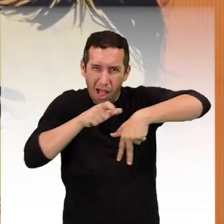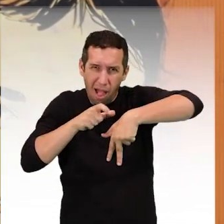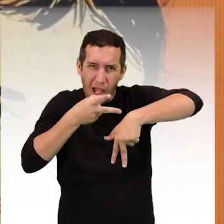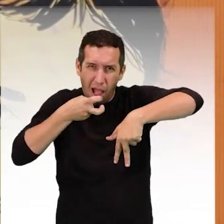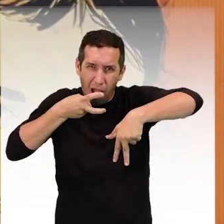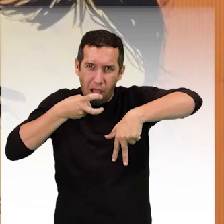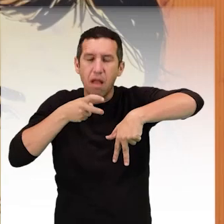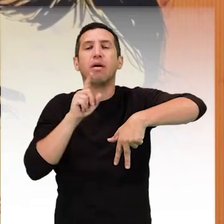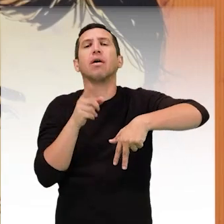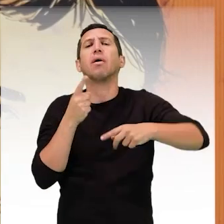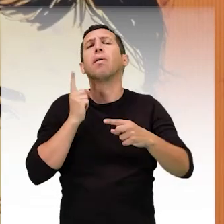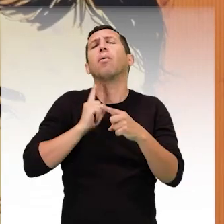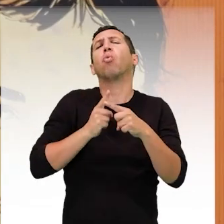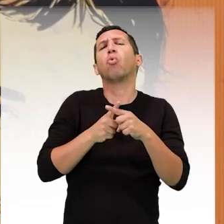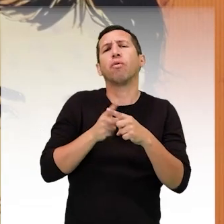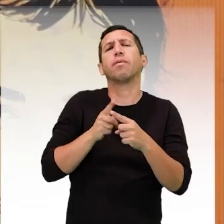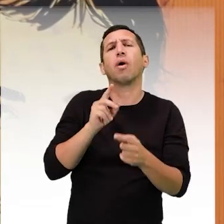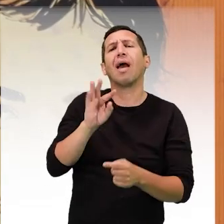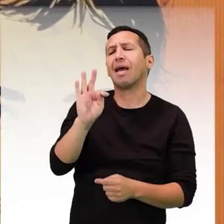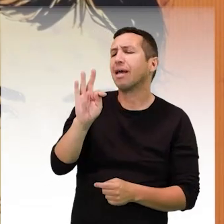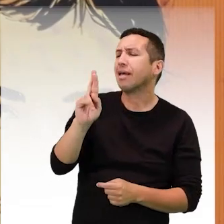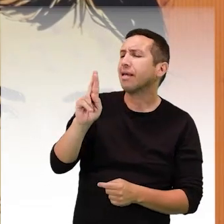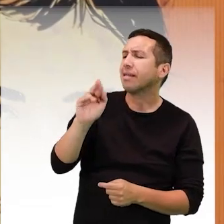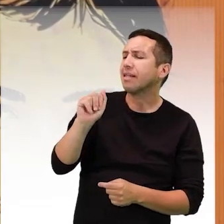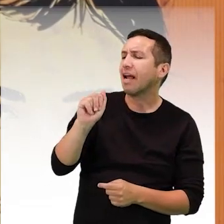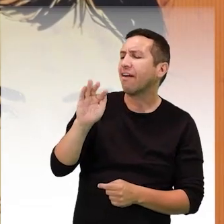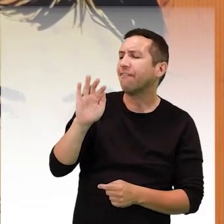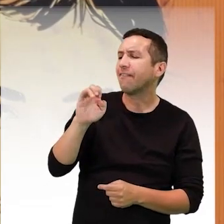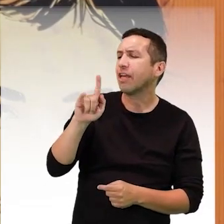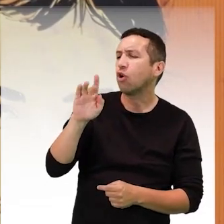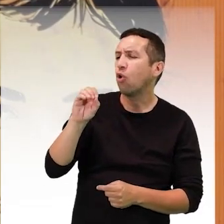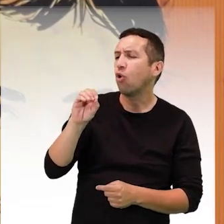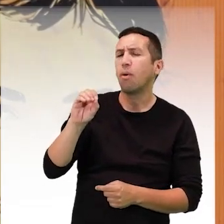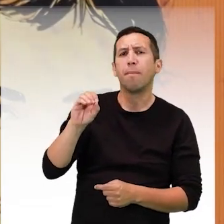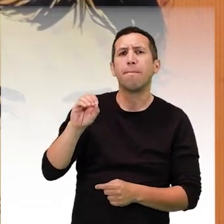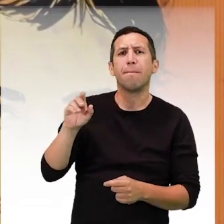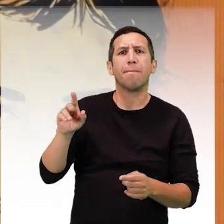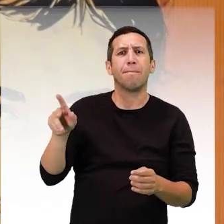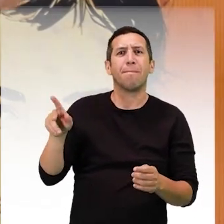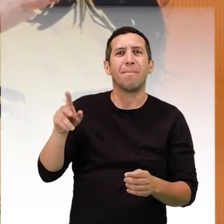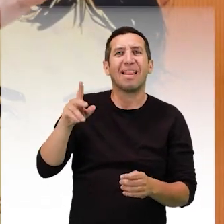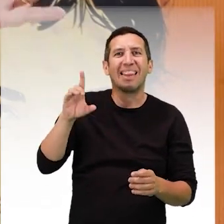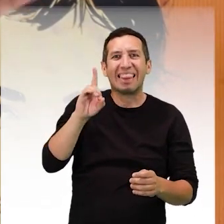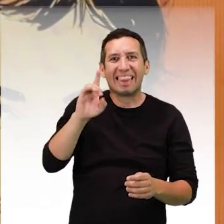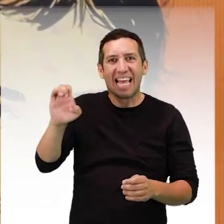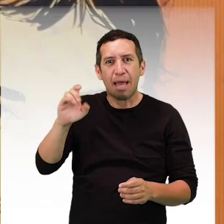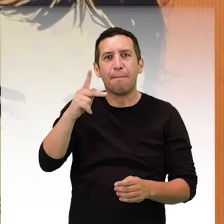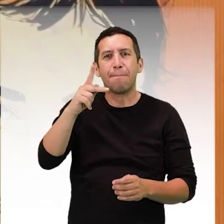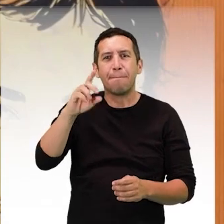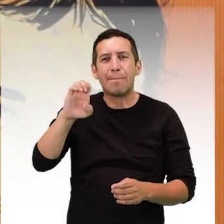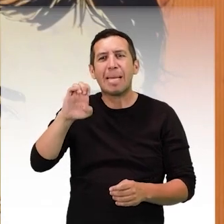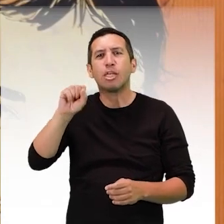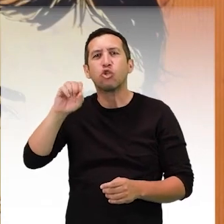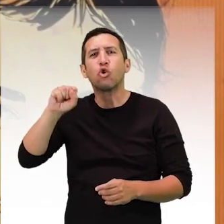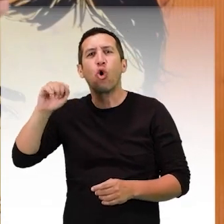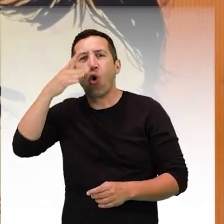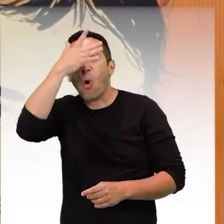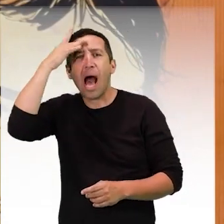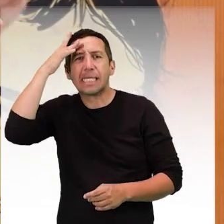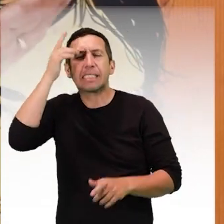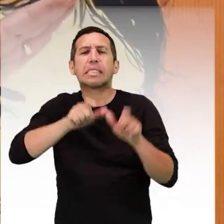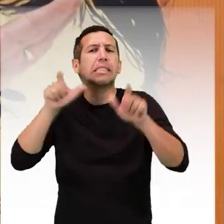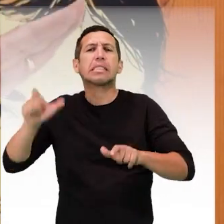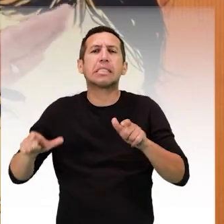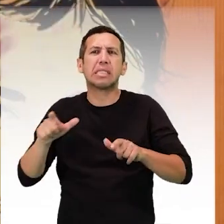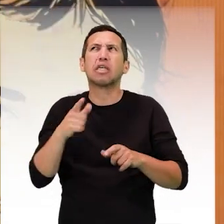uma dúvida, né? O que é mesmo tráfico de pessoas? É só quando a gente ouve falar muito de modelos que vão para fora, mas não é só isso, né? Isso aí